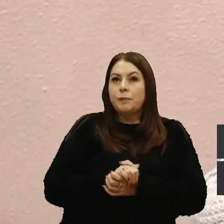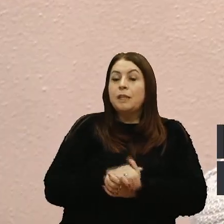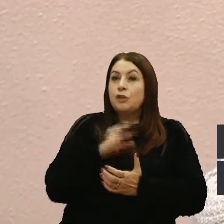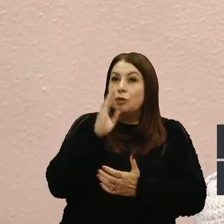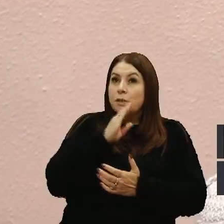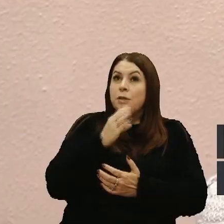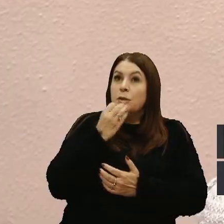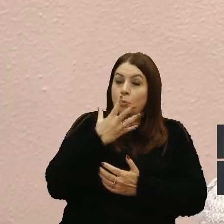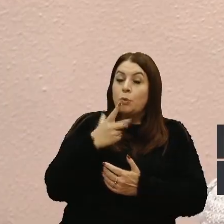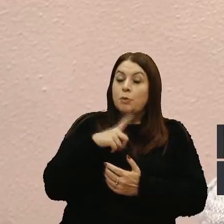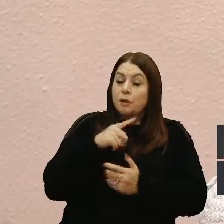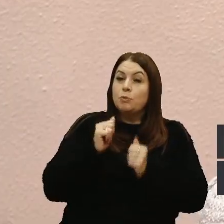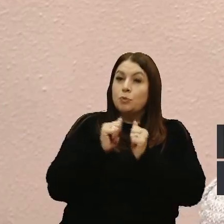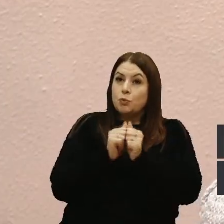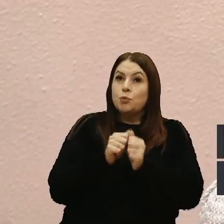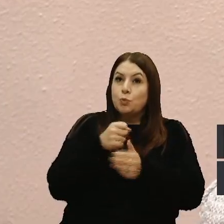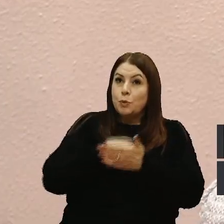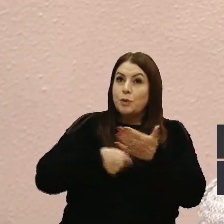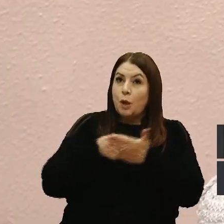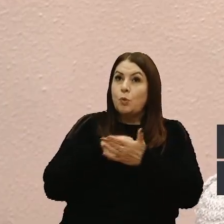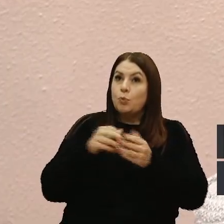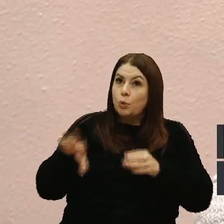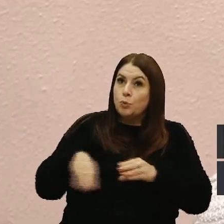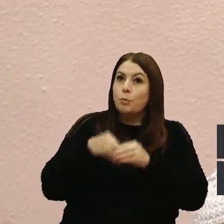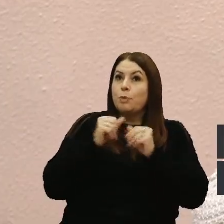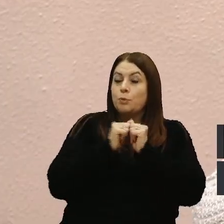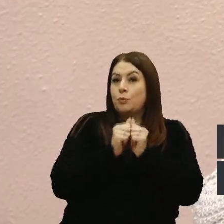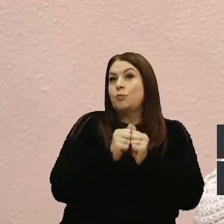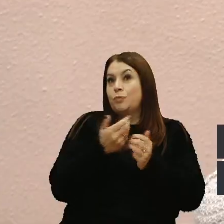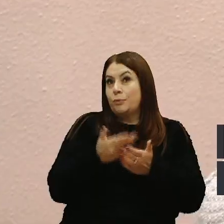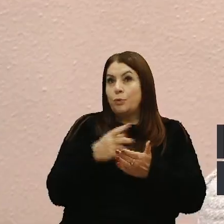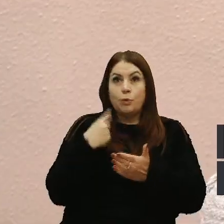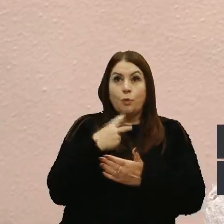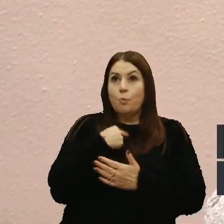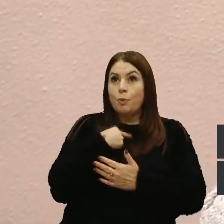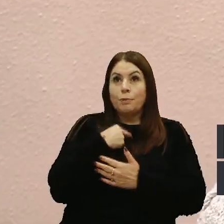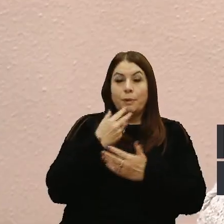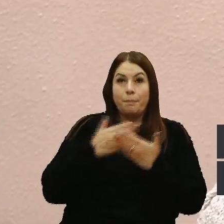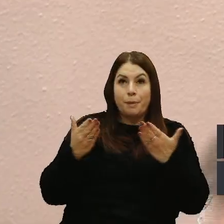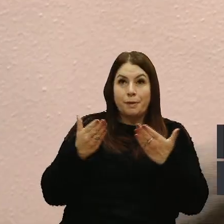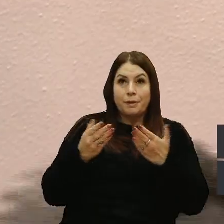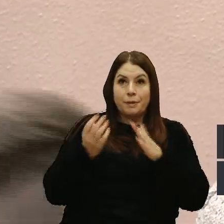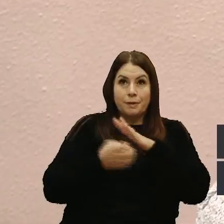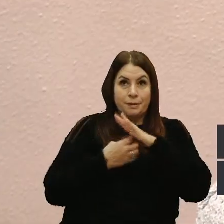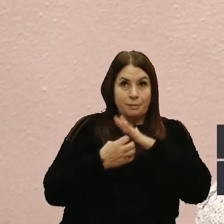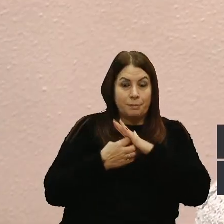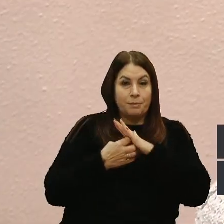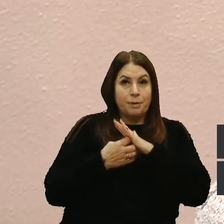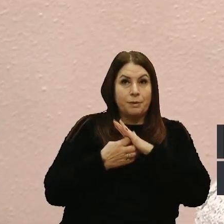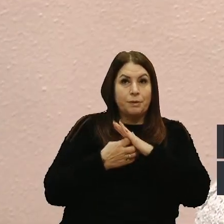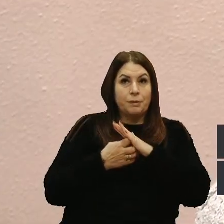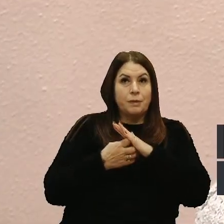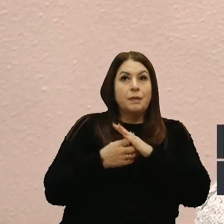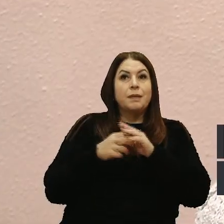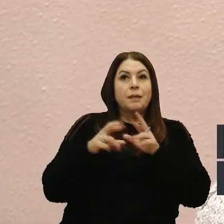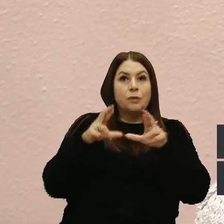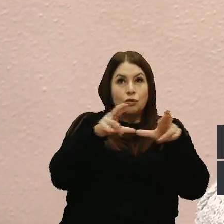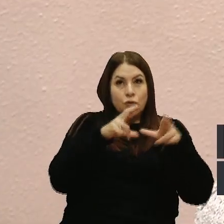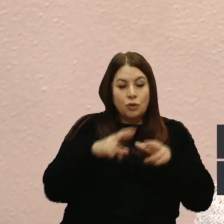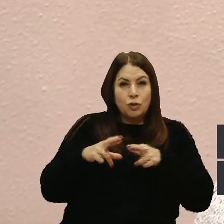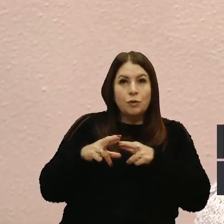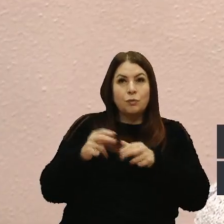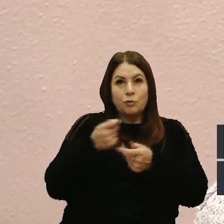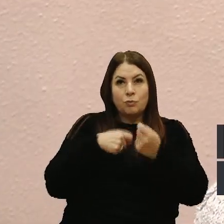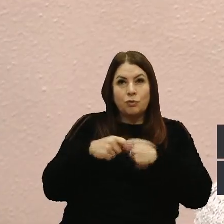que bom que o senhor também está nessa luta, se somando, uma vez que nós não podemos perder essa empresa no distrito, na região administrativa